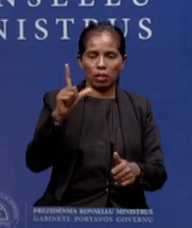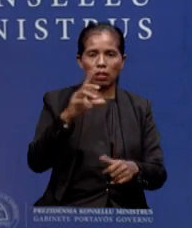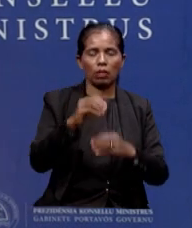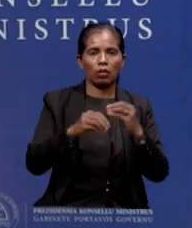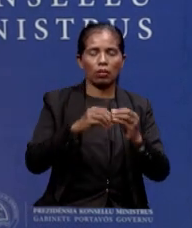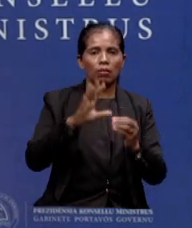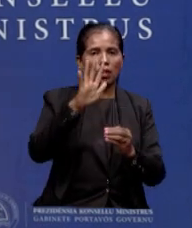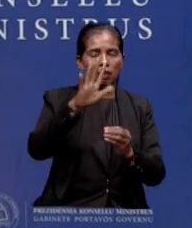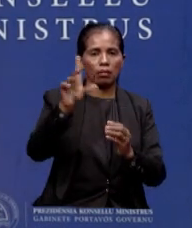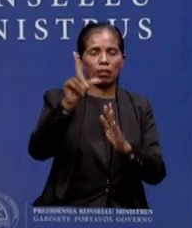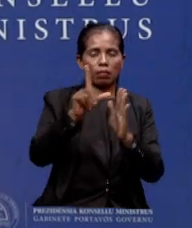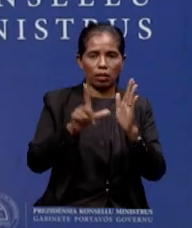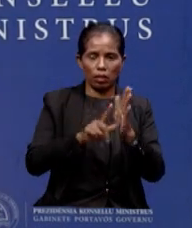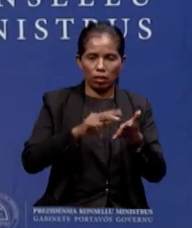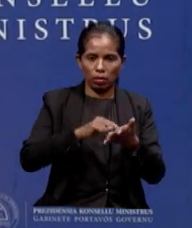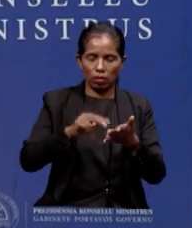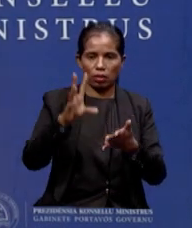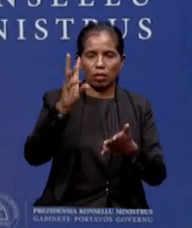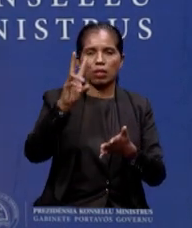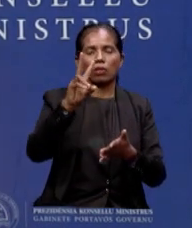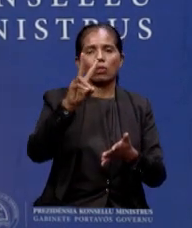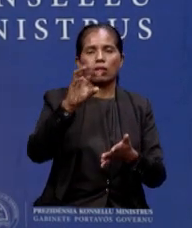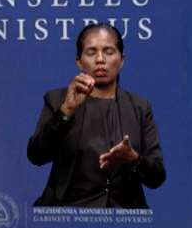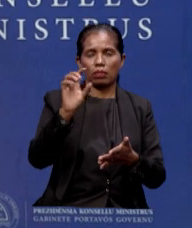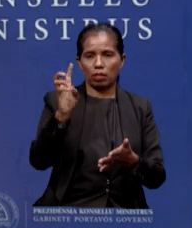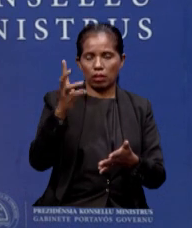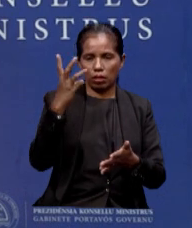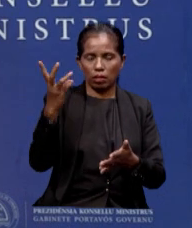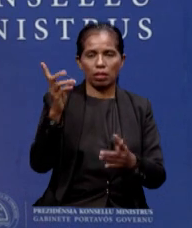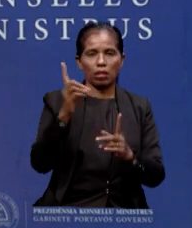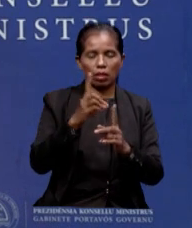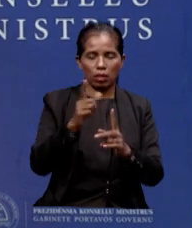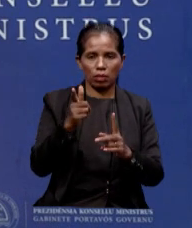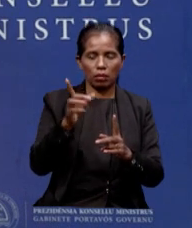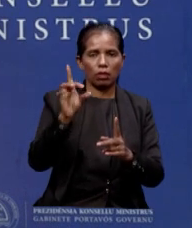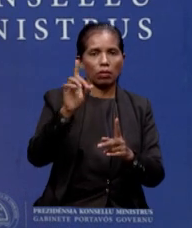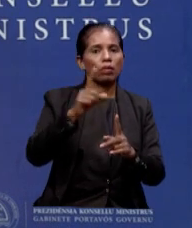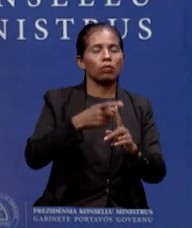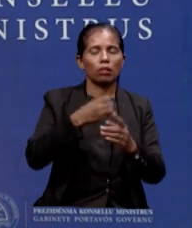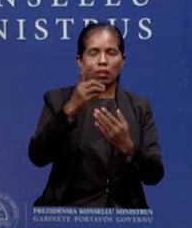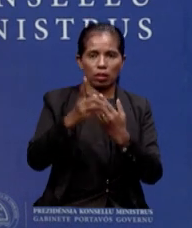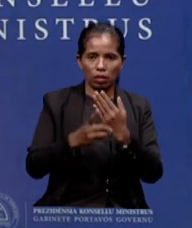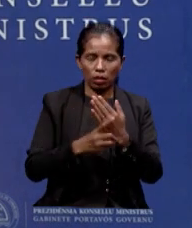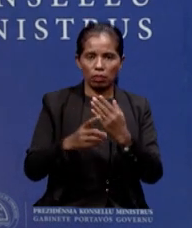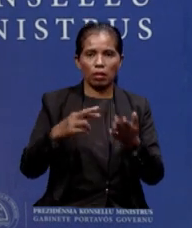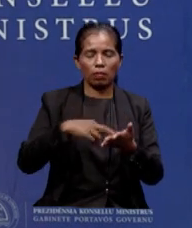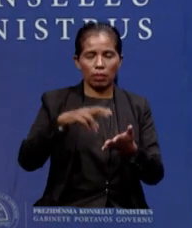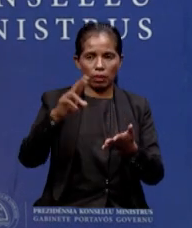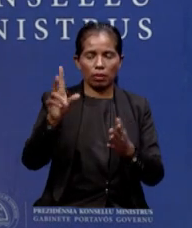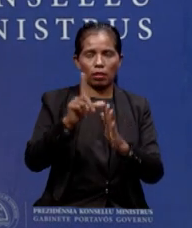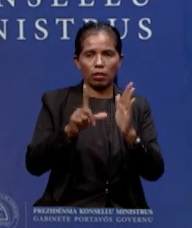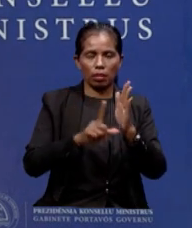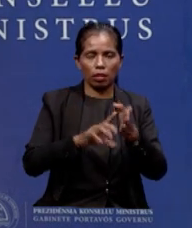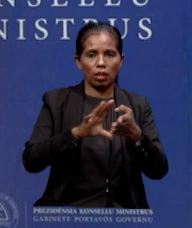da Lei número NEN 2006, loro 28 fulano de dezembro, neve aprova lei eleitoral